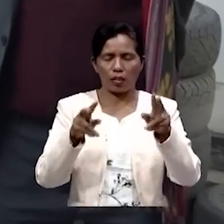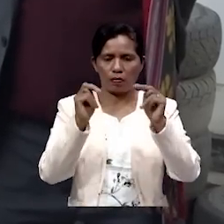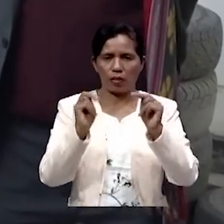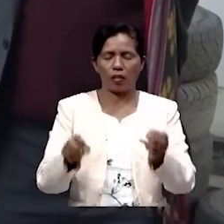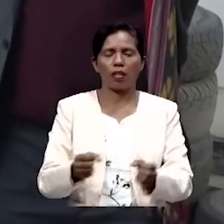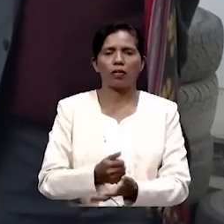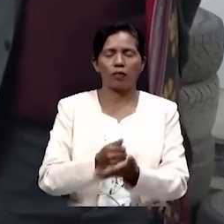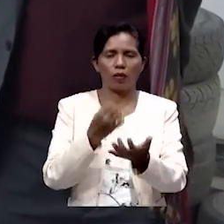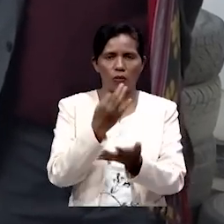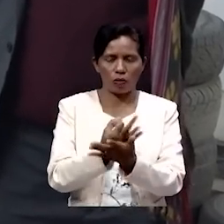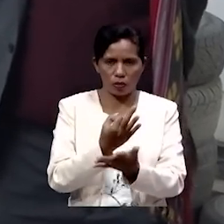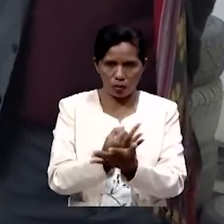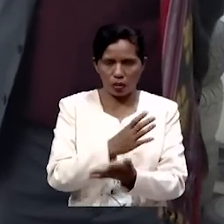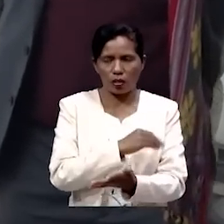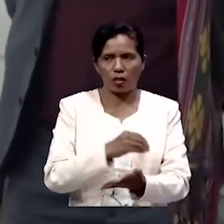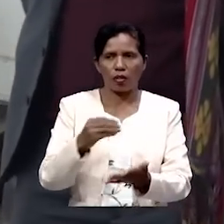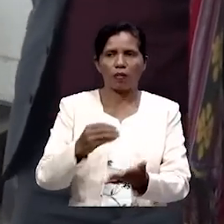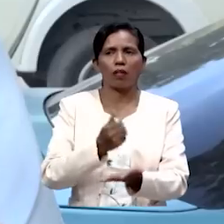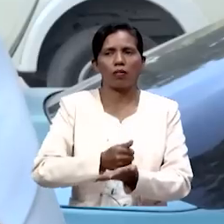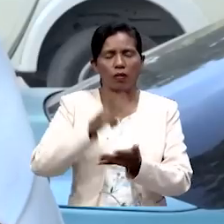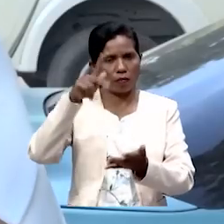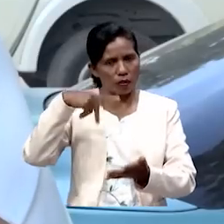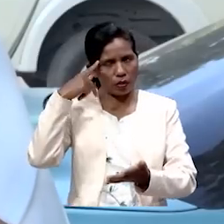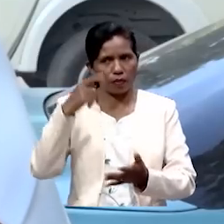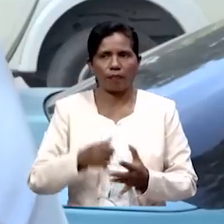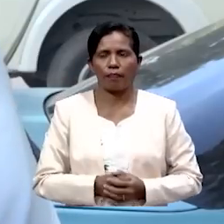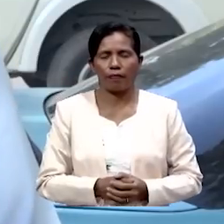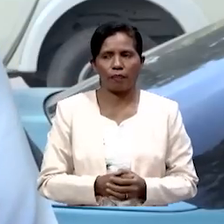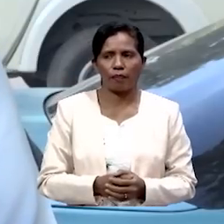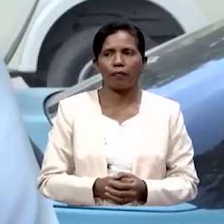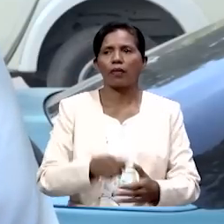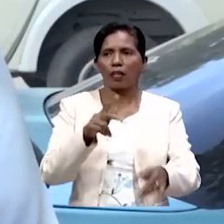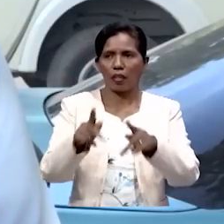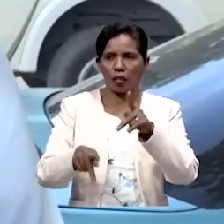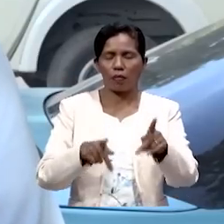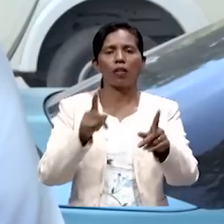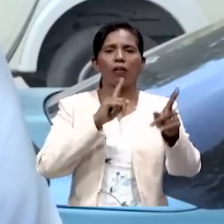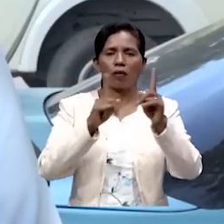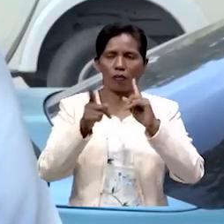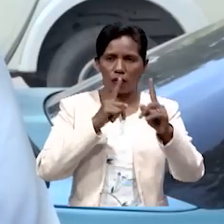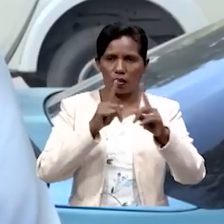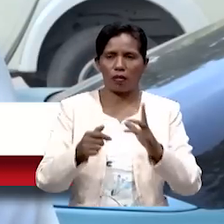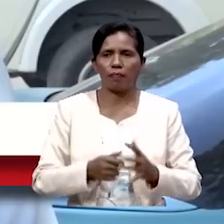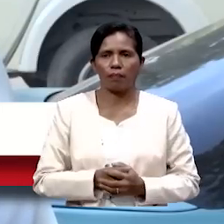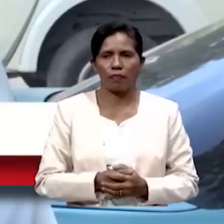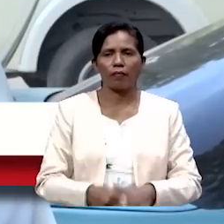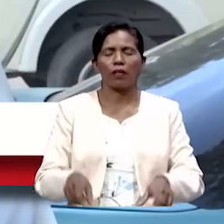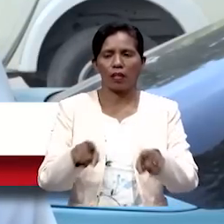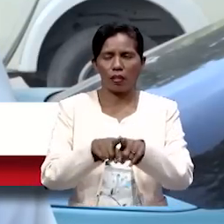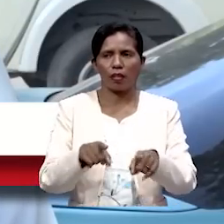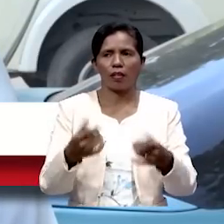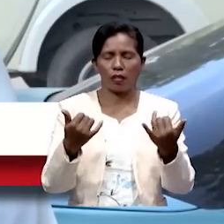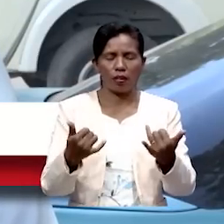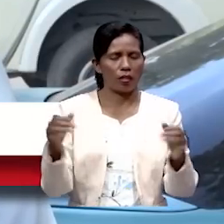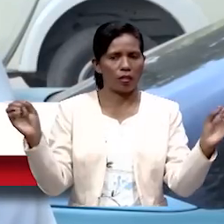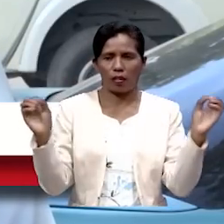apoio orçamento no nosso apoio político. Descontentamento é mania de rodicualia, anexanemas e ane nunca